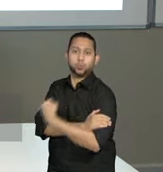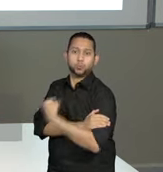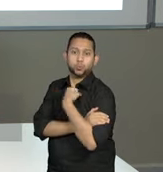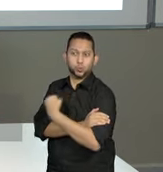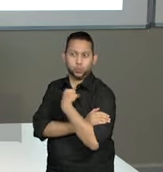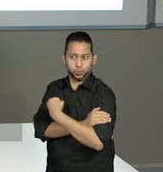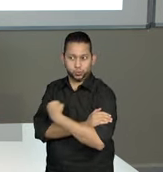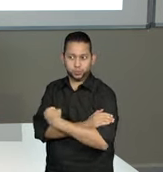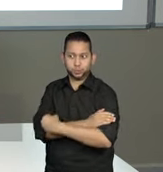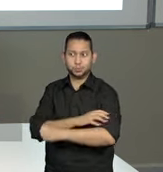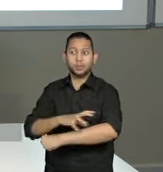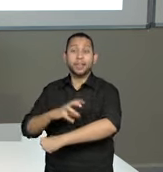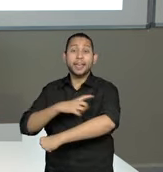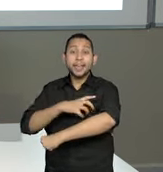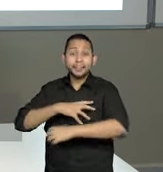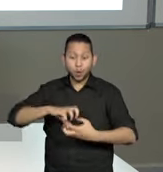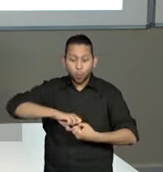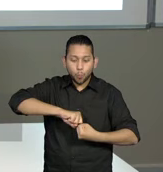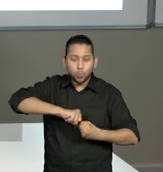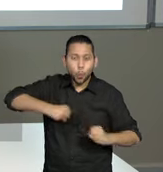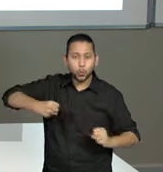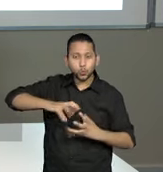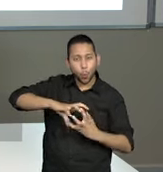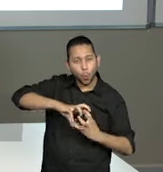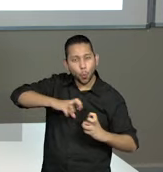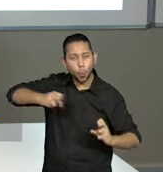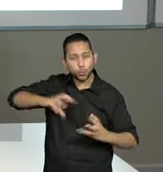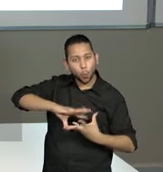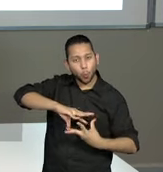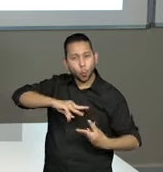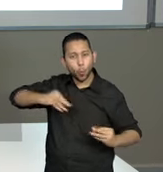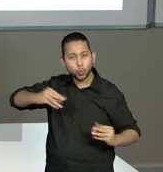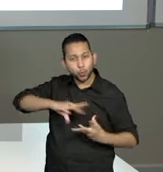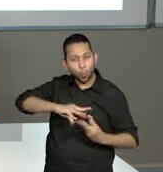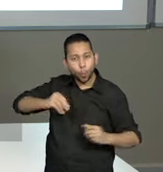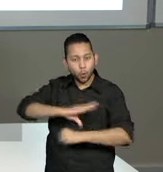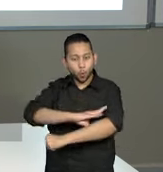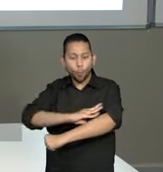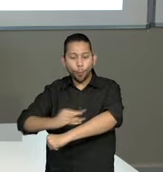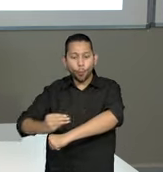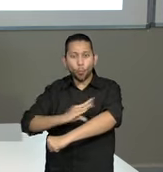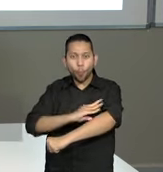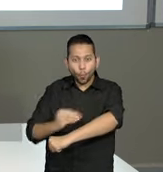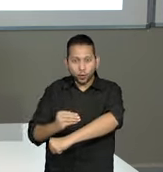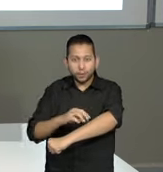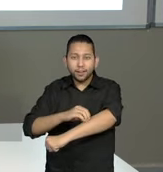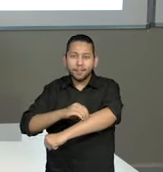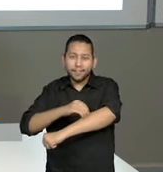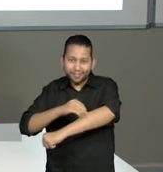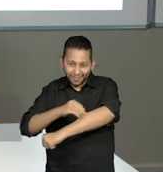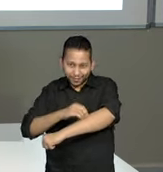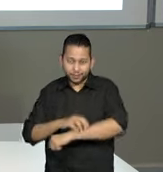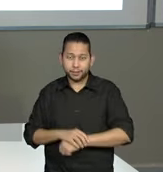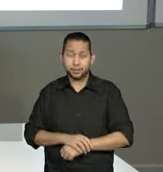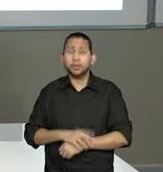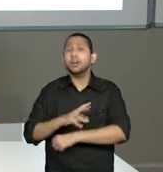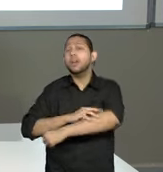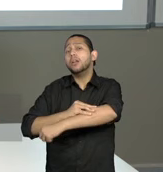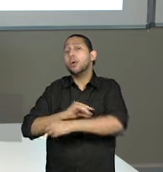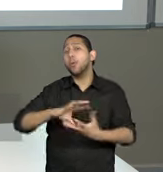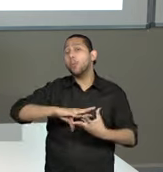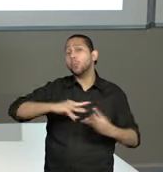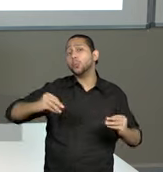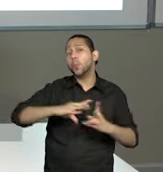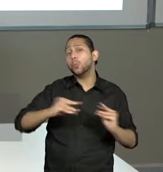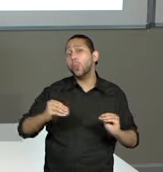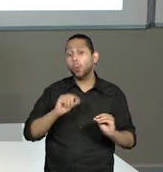músculo, ele tem uma característica interessante, que o tecido, o material do qual ele é feito,